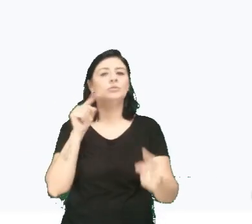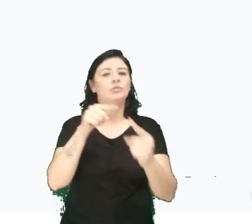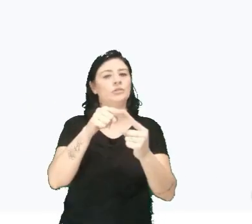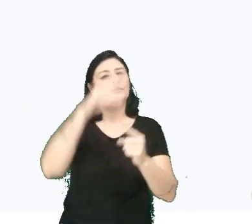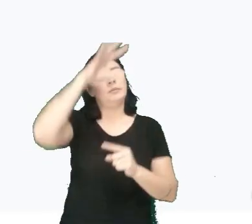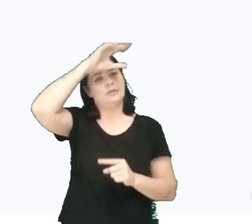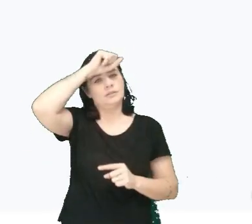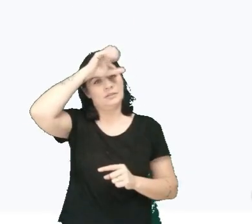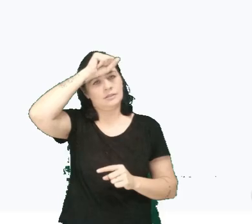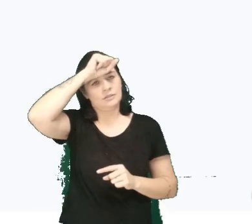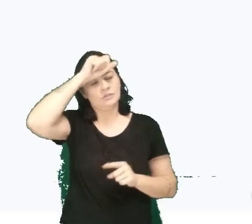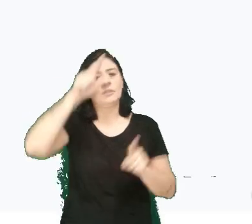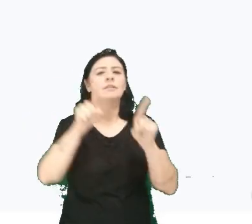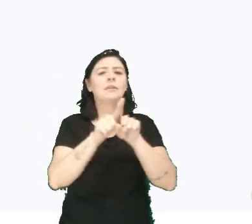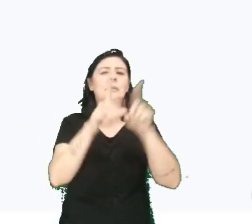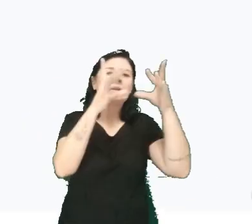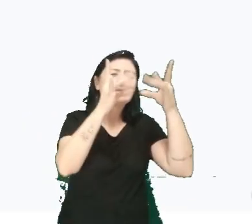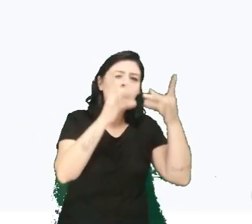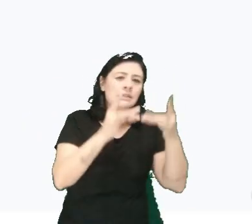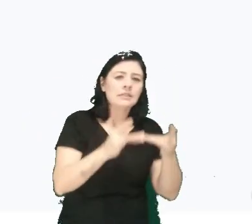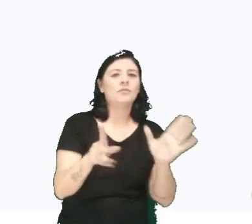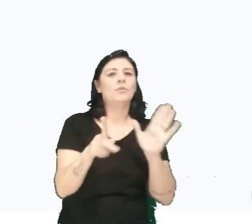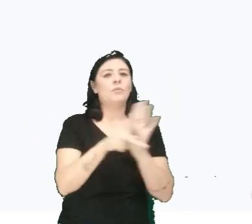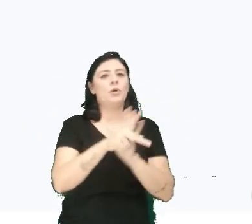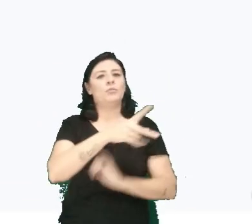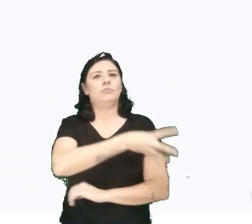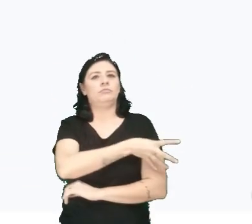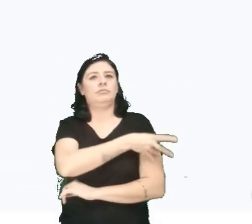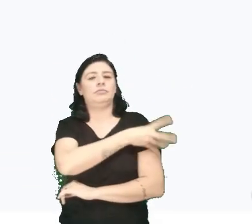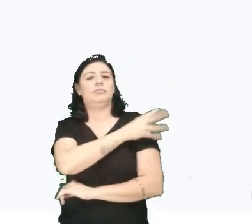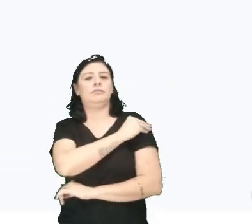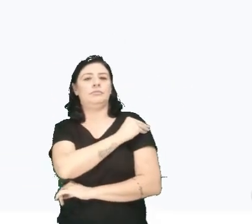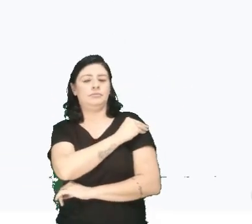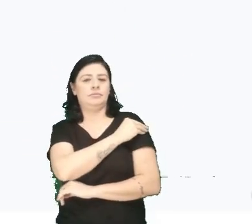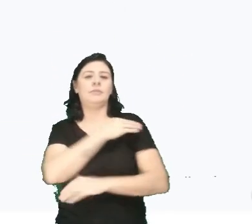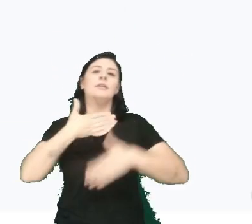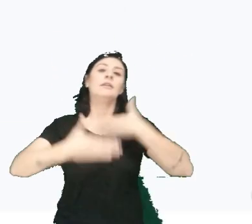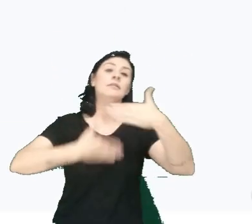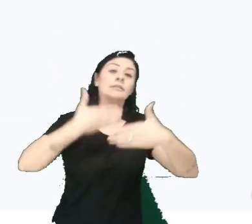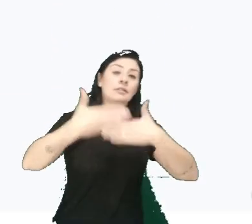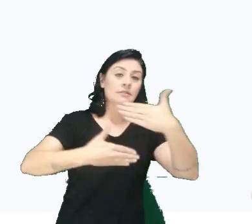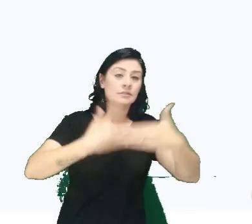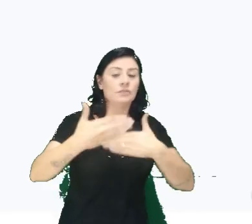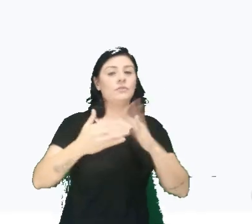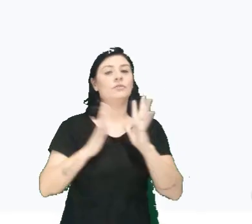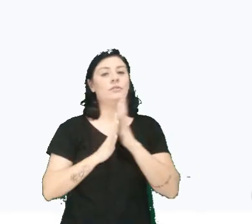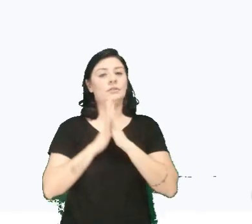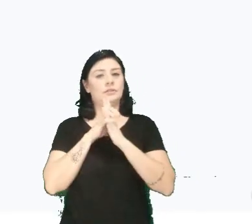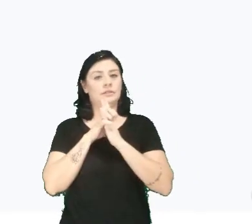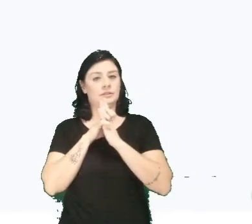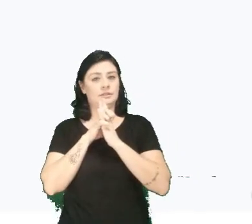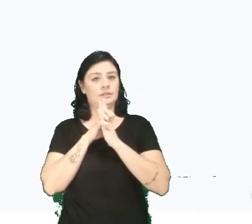objetivos de aprendizagem aqui específicos para o ano escolar que está sendo desenvolvido o plano de aula.